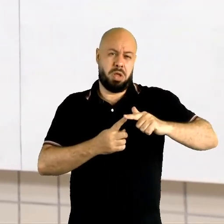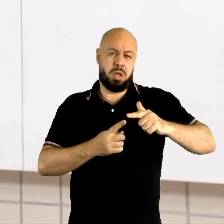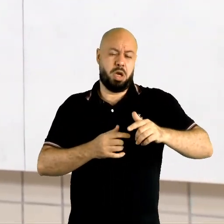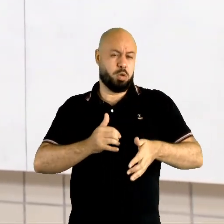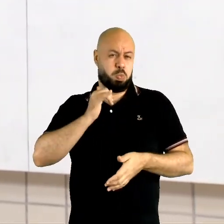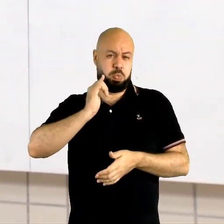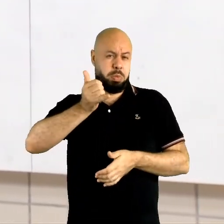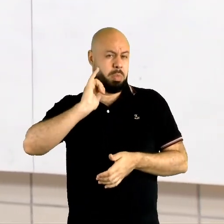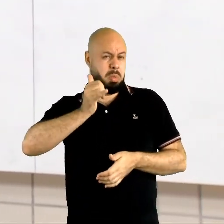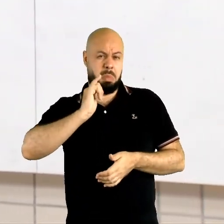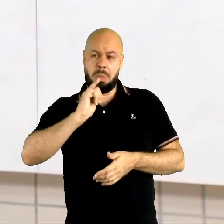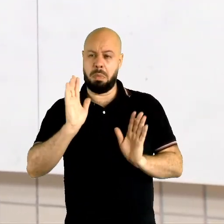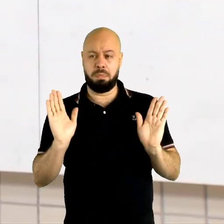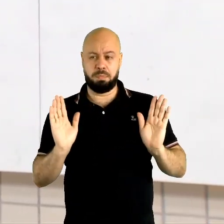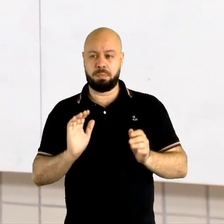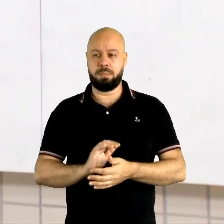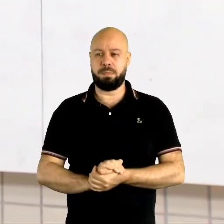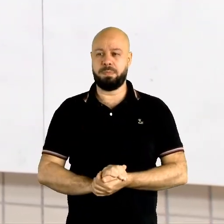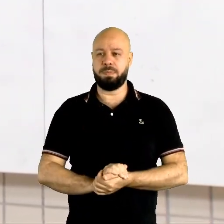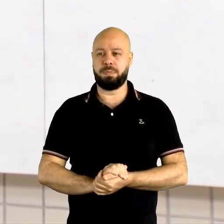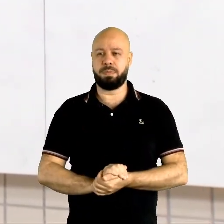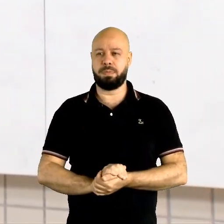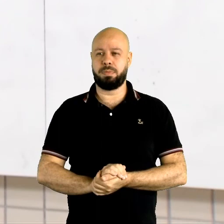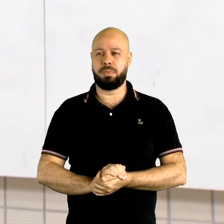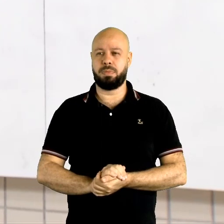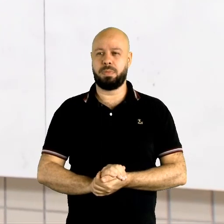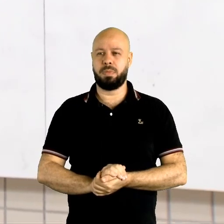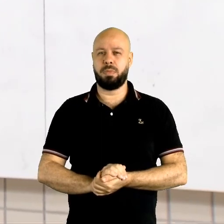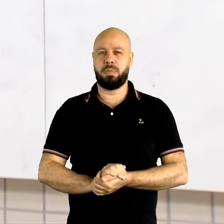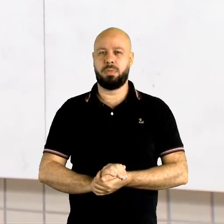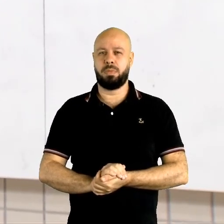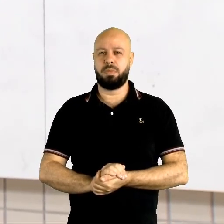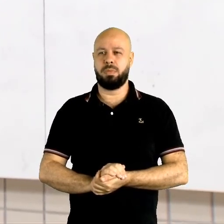de histórias. Só um texto.